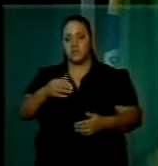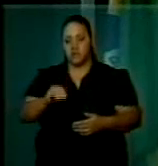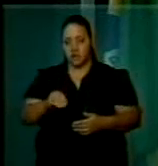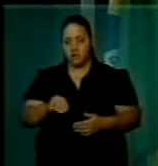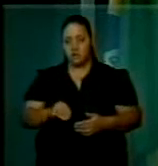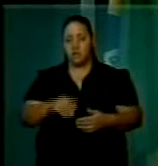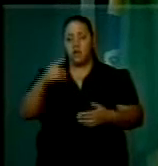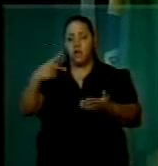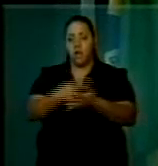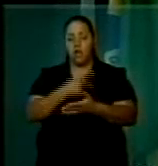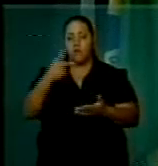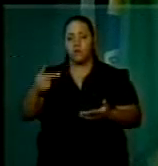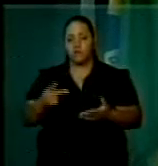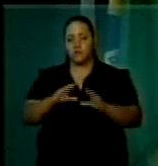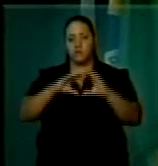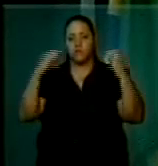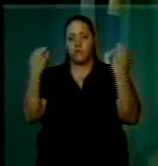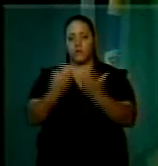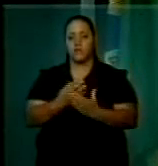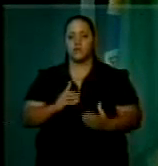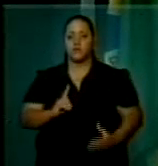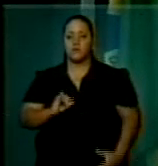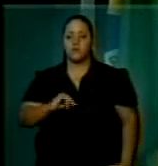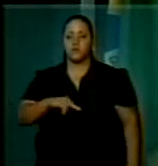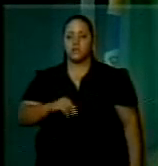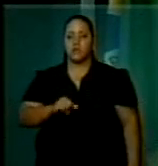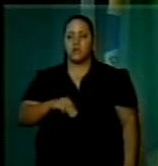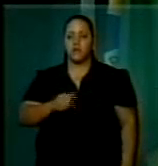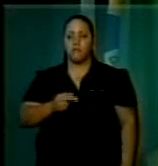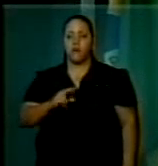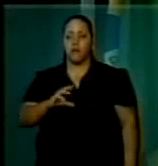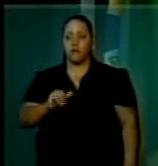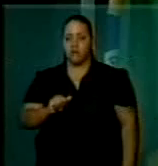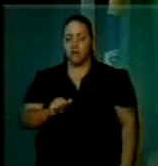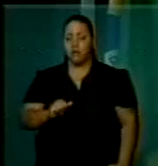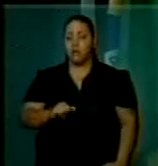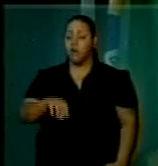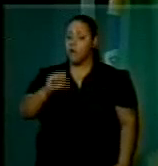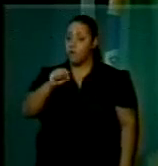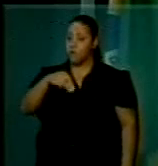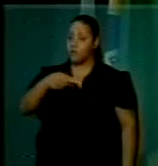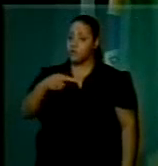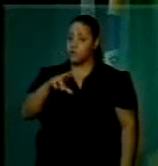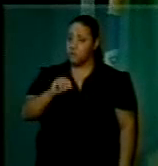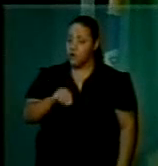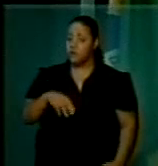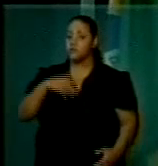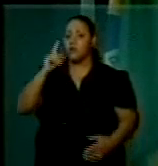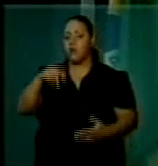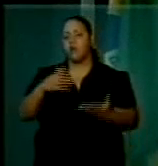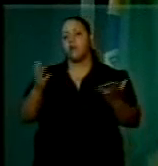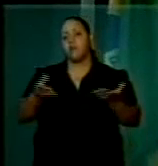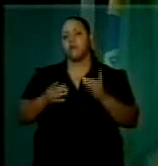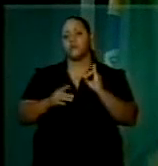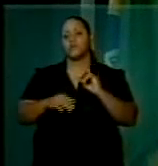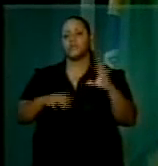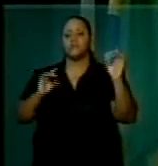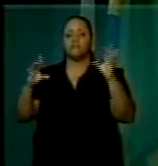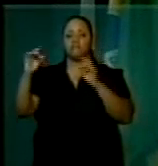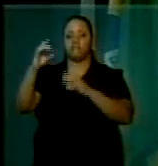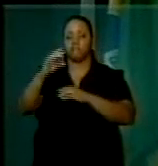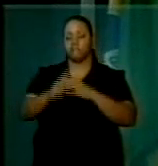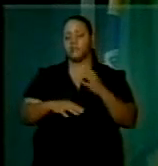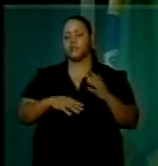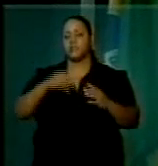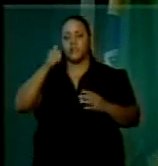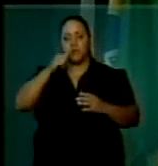na Dinamarca, ficou decidido que dia 8 de março passaria a ser o Dia Internacional da Mulher, em